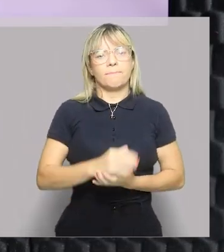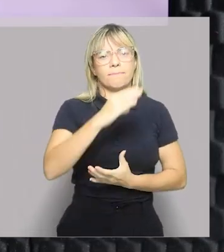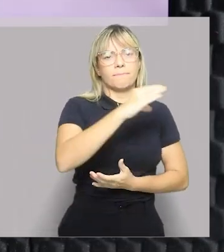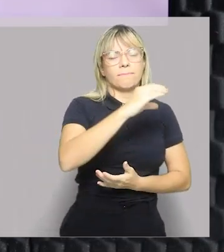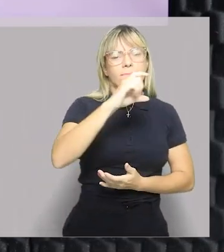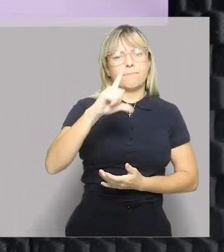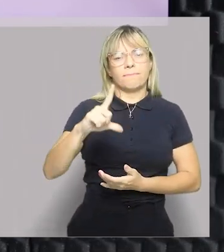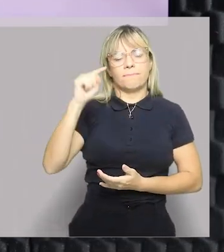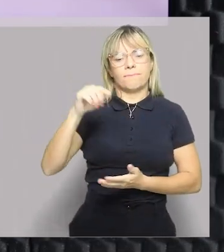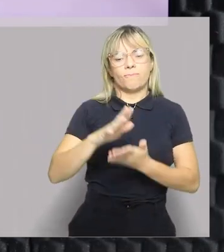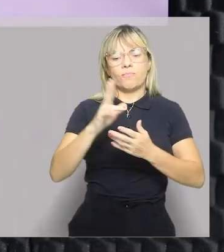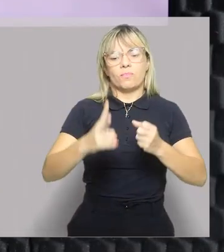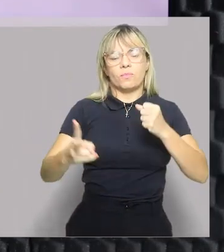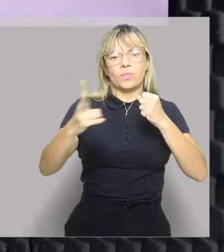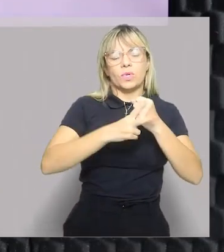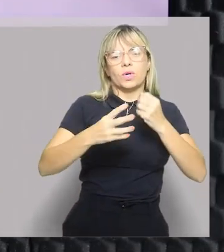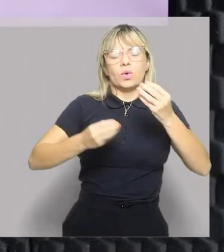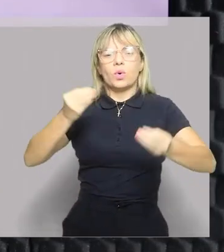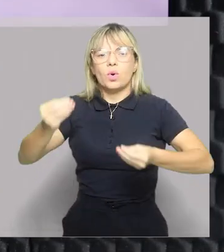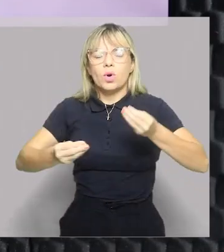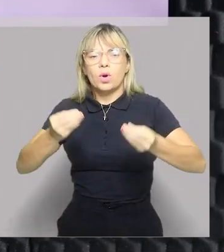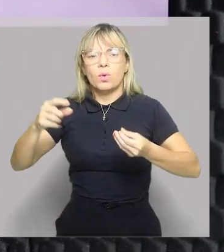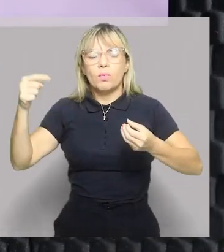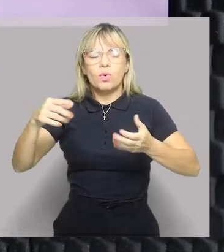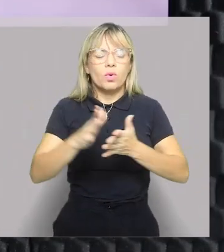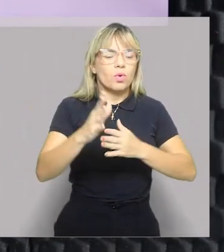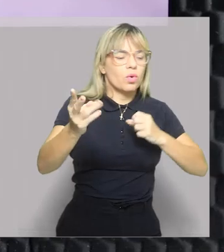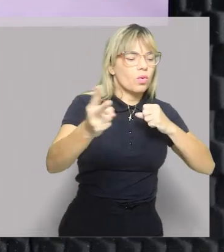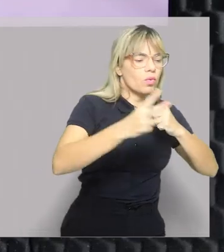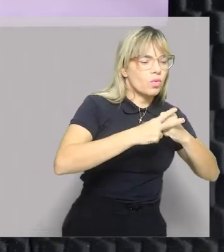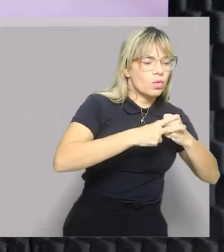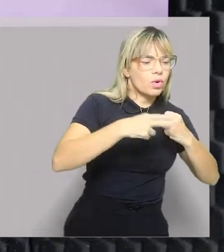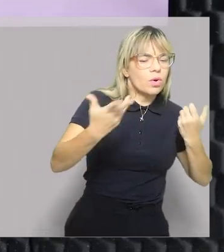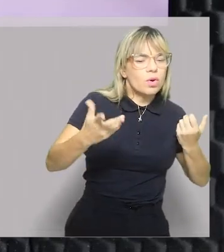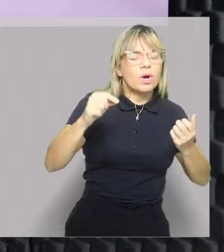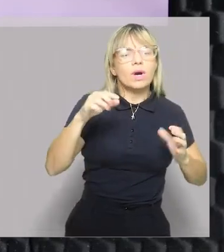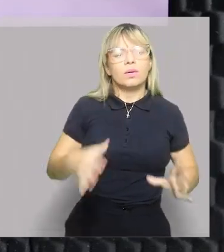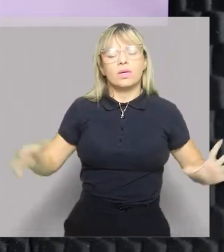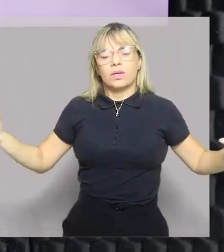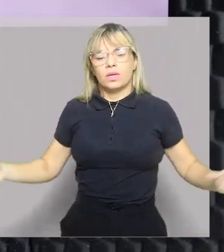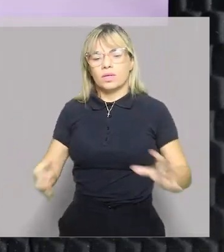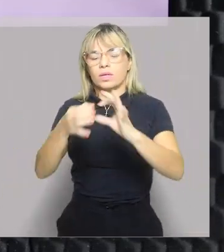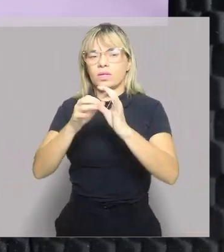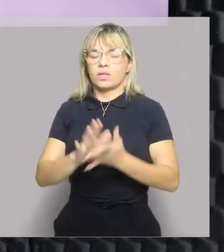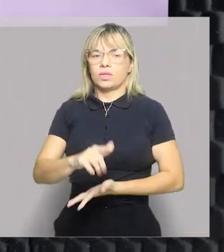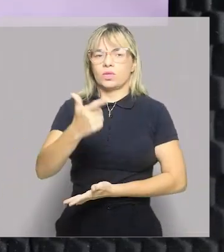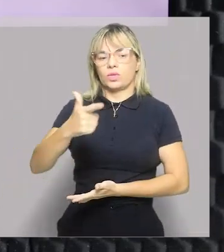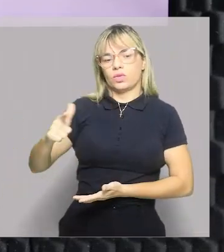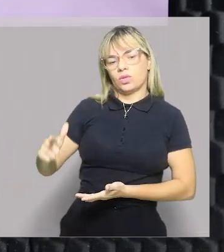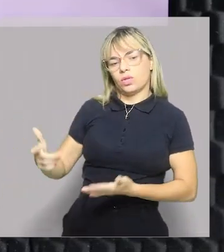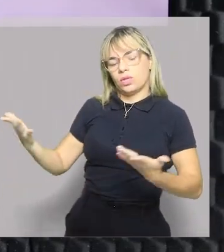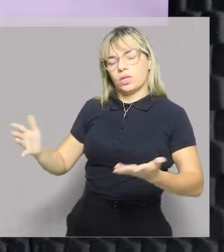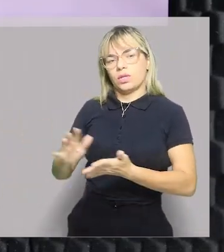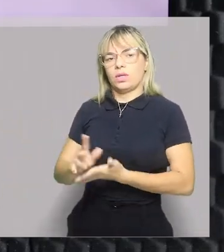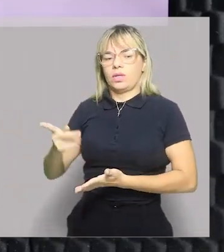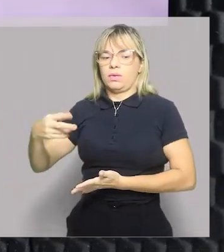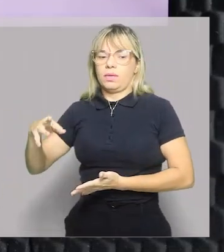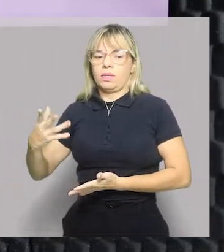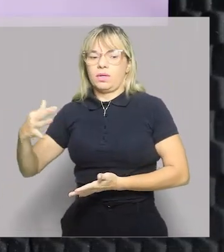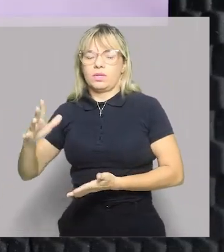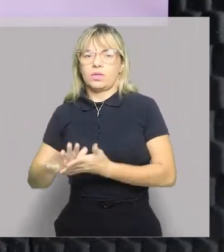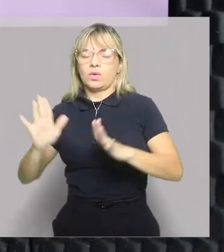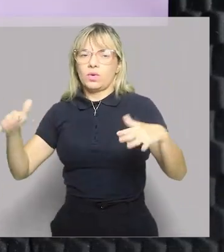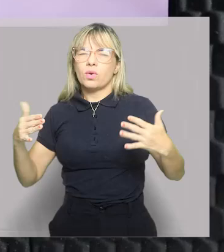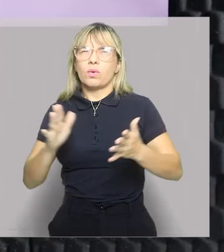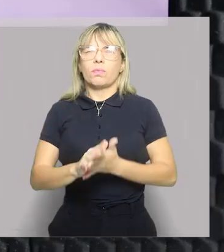classificação do verbo, como um verbo de ligação. Se não houver predicativo, por exemplo, na frase eu estou em